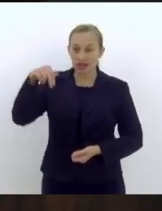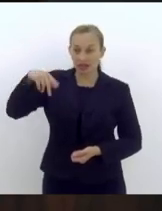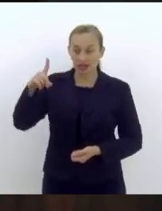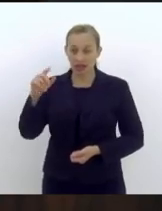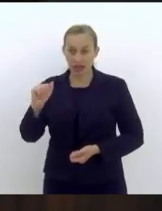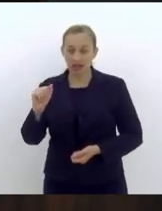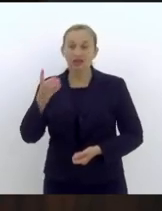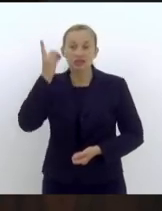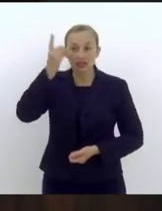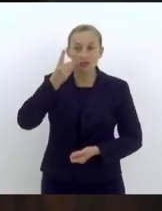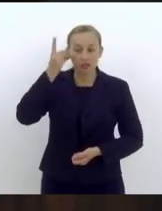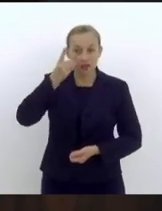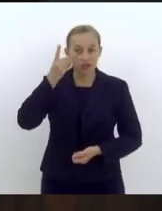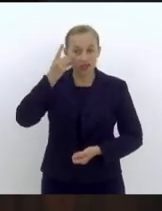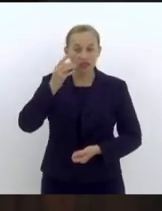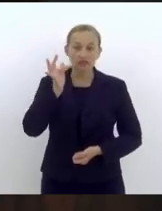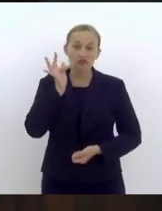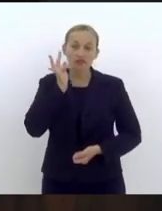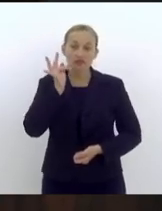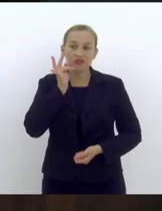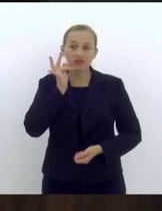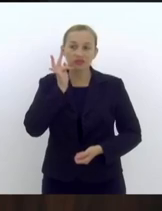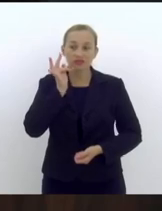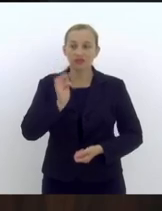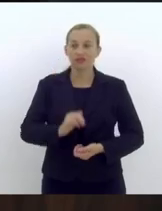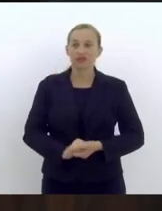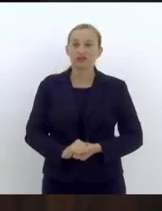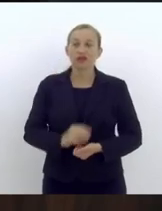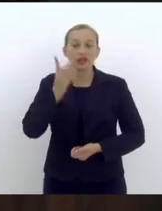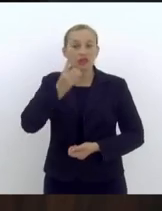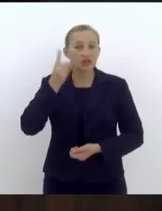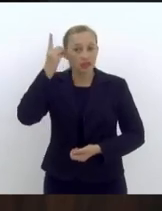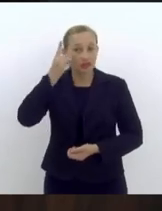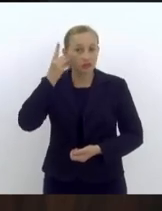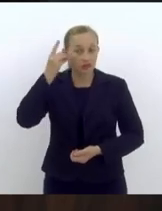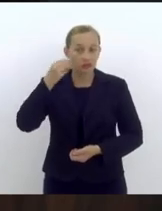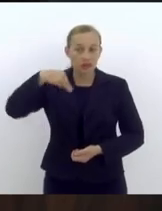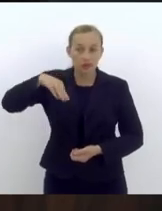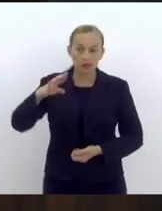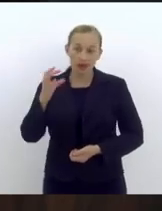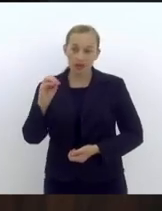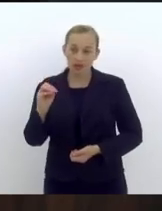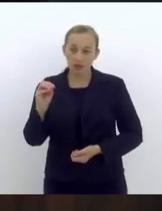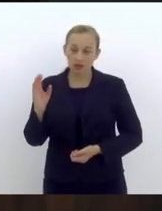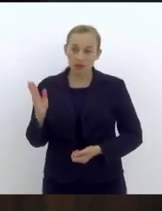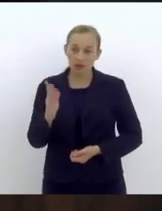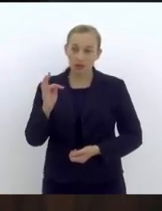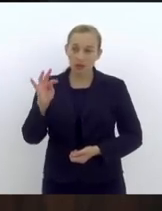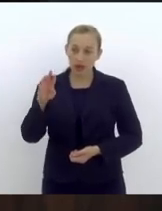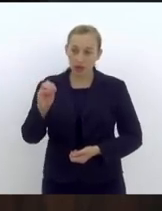deputado Jorge Felipe Neto Deputado Márcio Gualberto